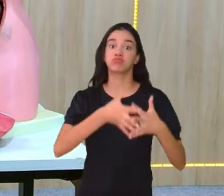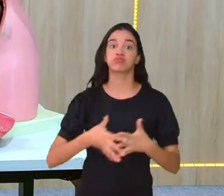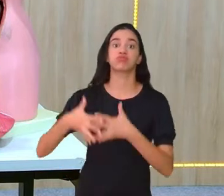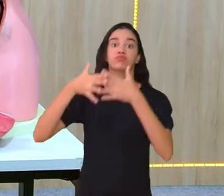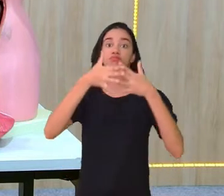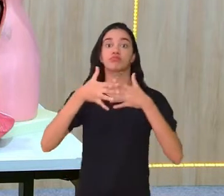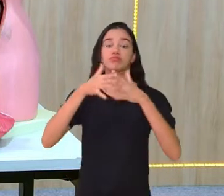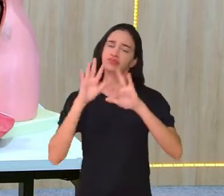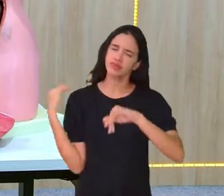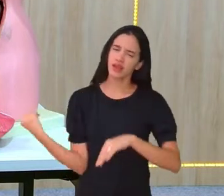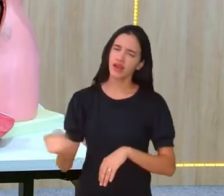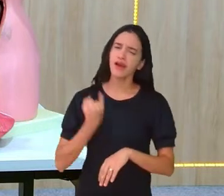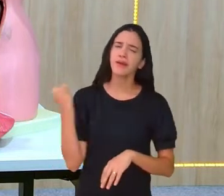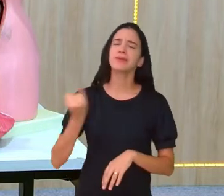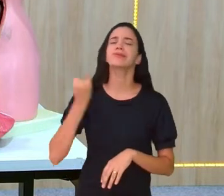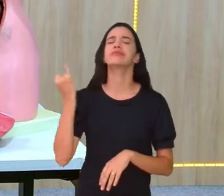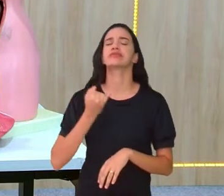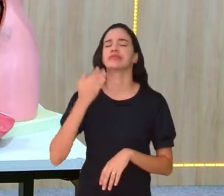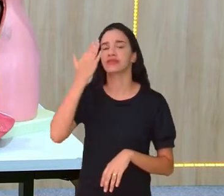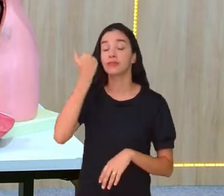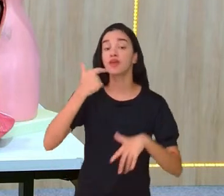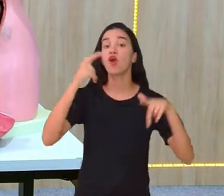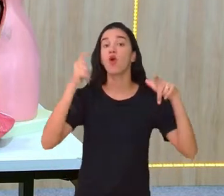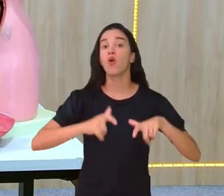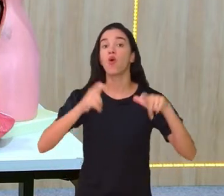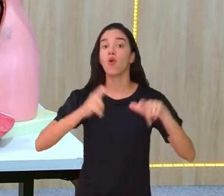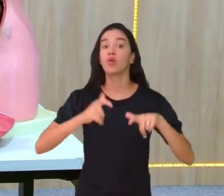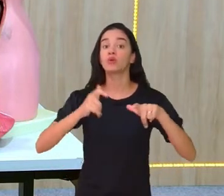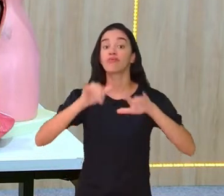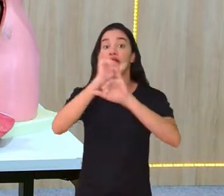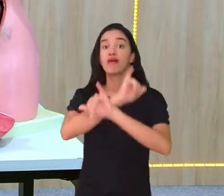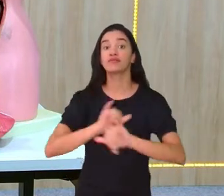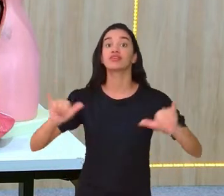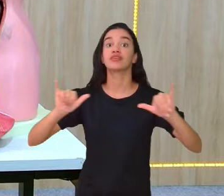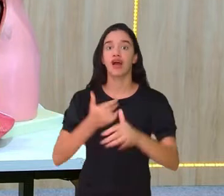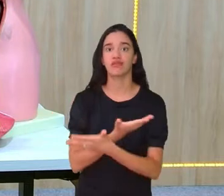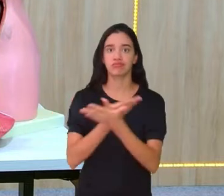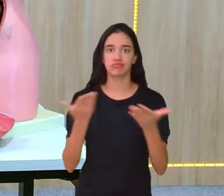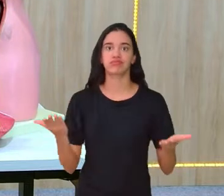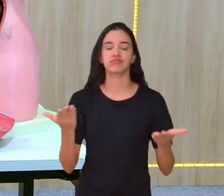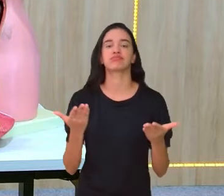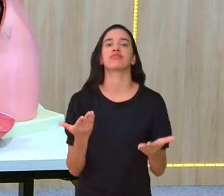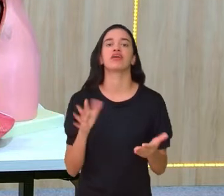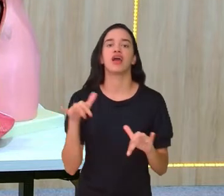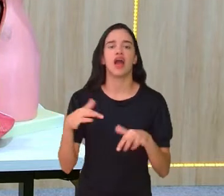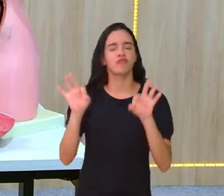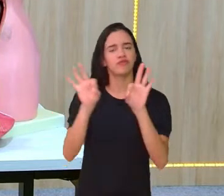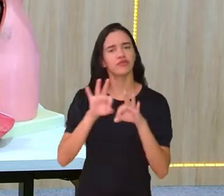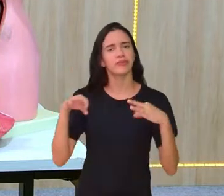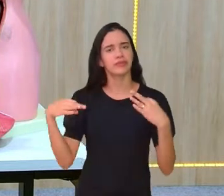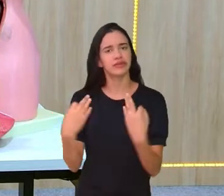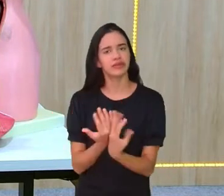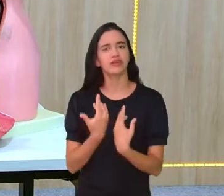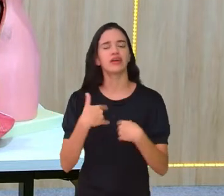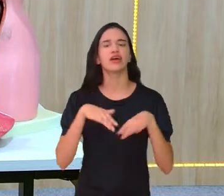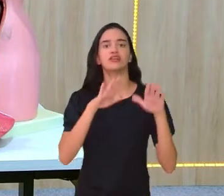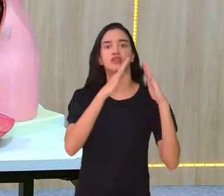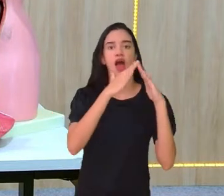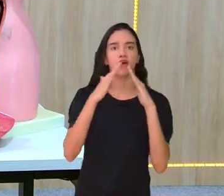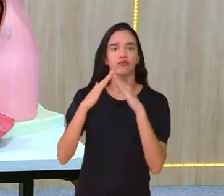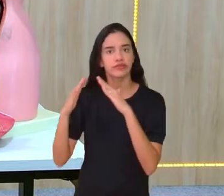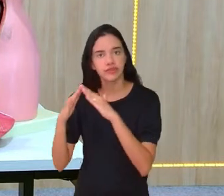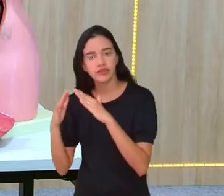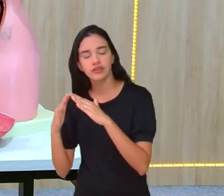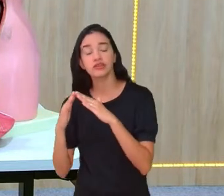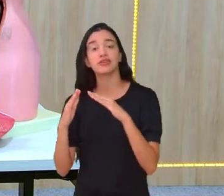gente saber onde é que eles estão, para a gente poder avisar e vocês avisarem aí aos familiares, aos vizinhos, quando vocês